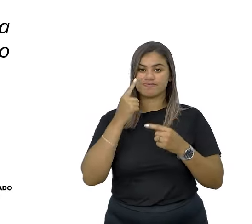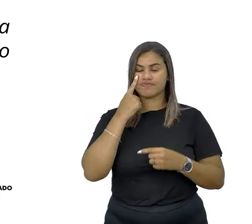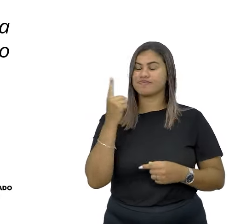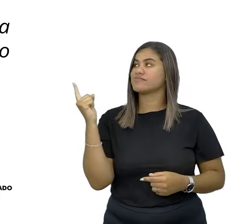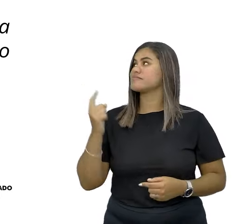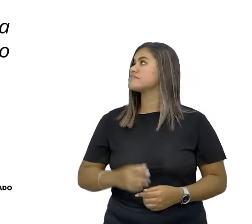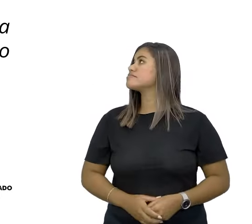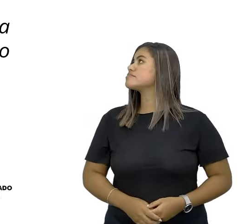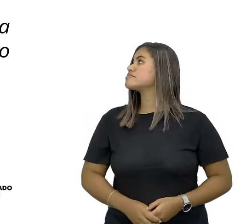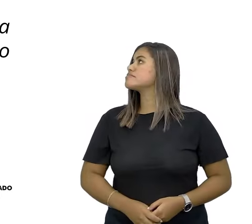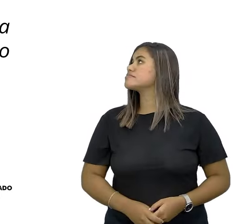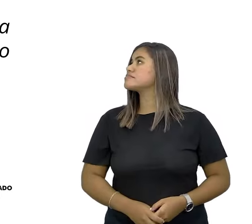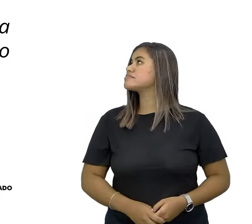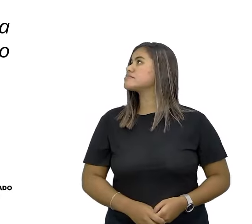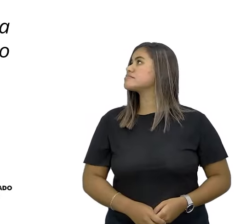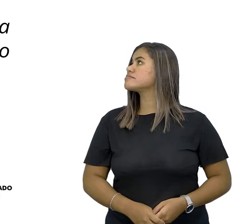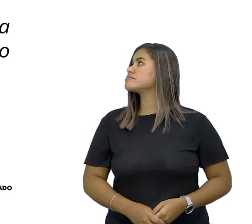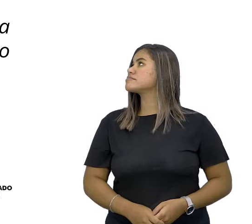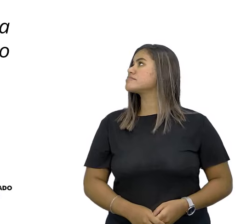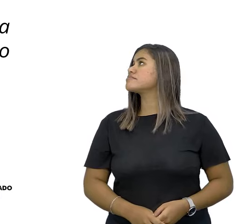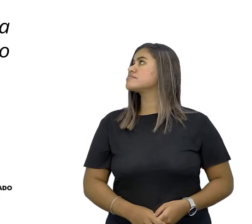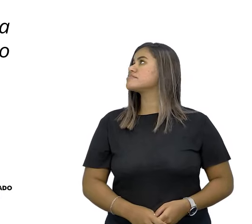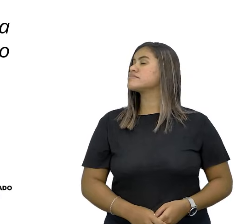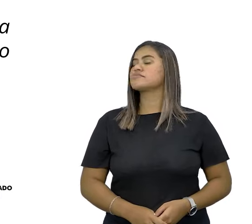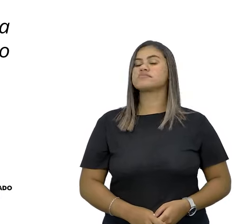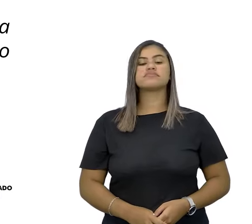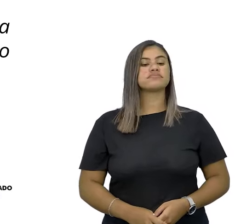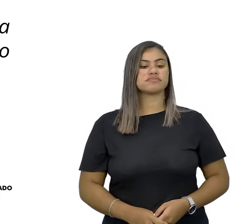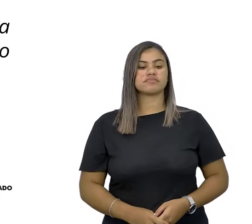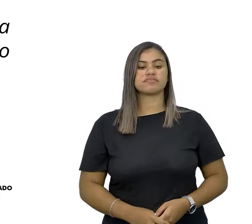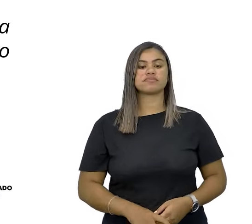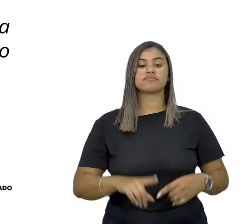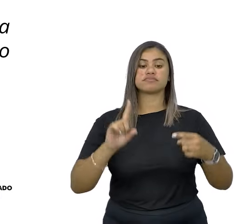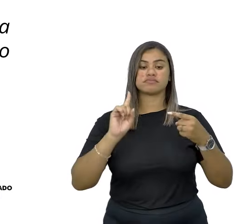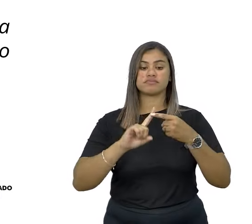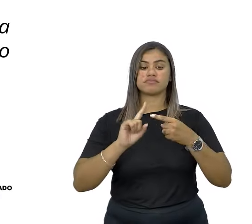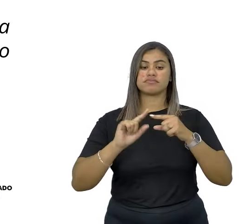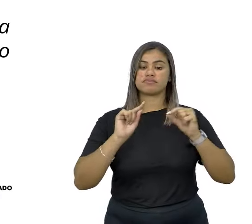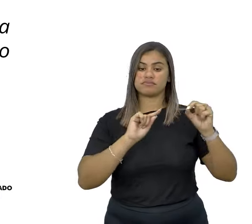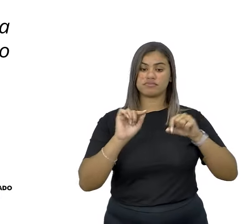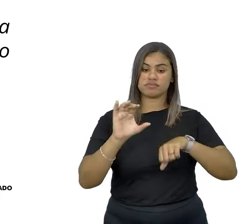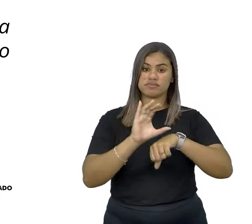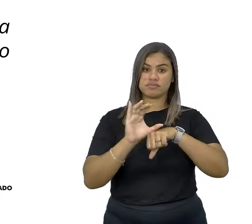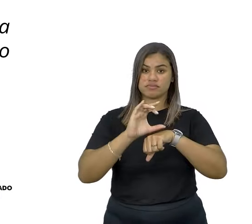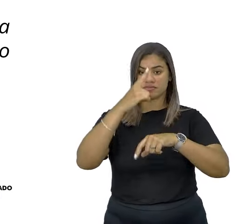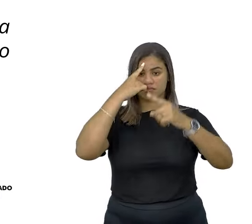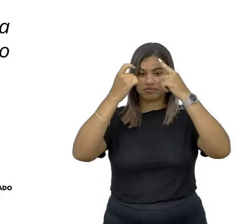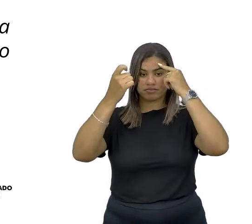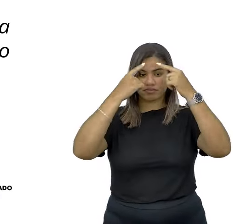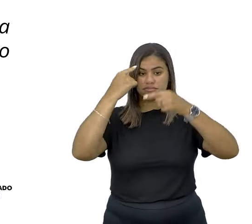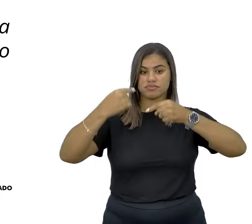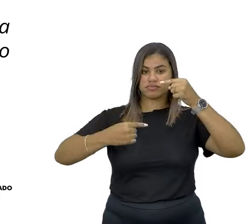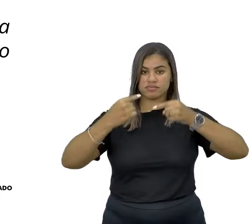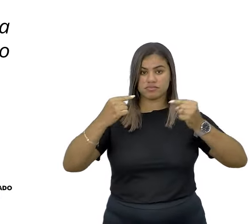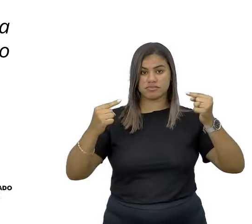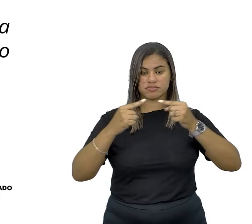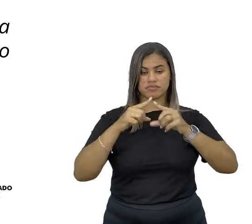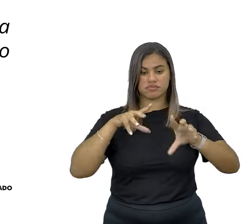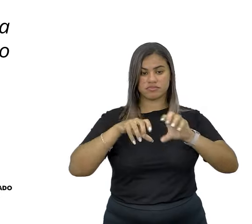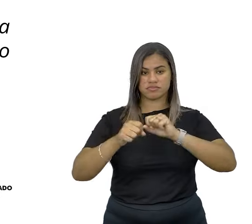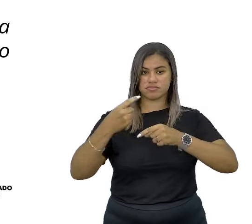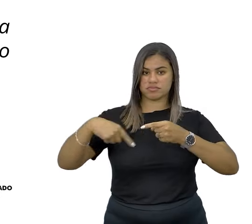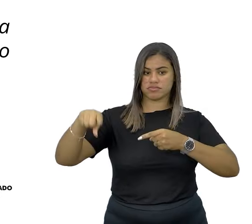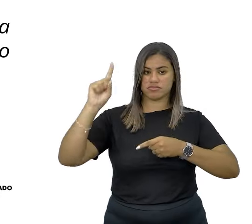tá? O primeiro objetivo é o quê? Revisitar os principais conceitos e ideias discutidos na formação